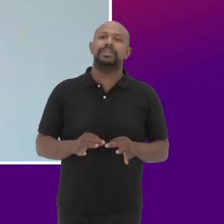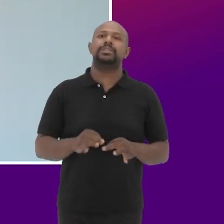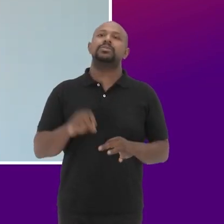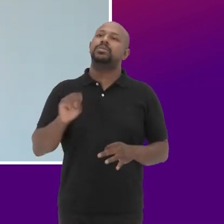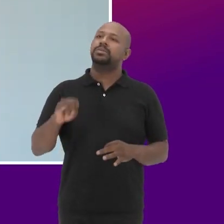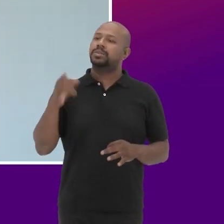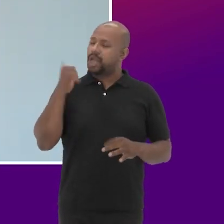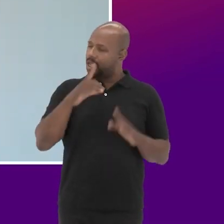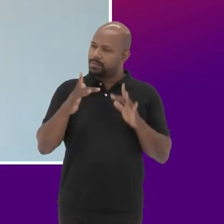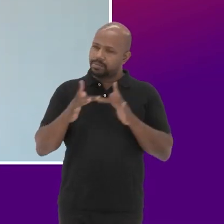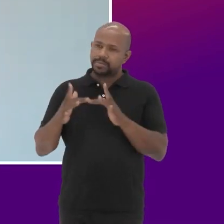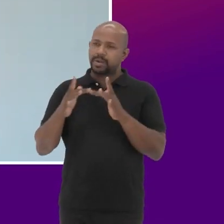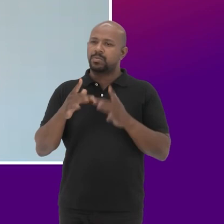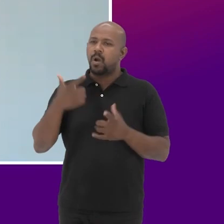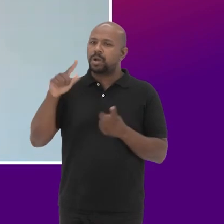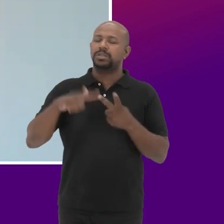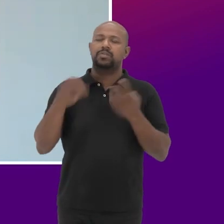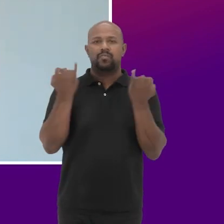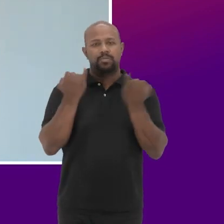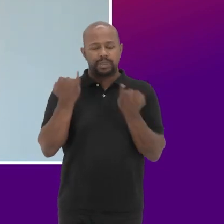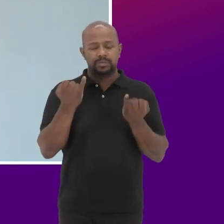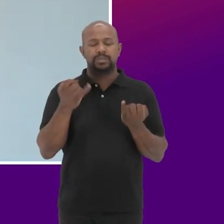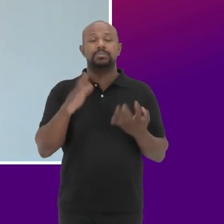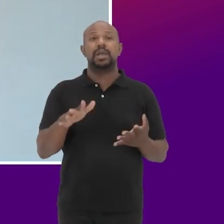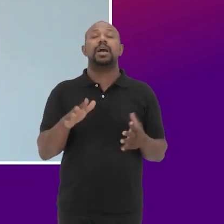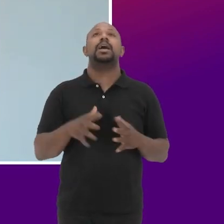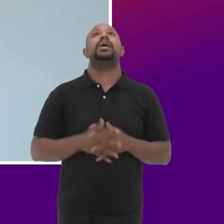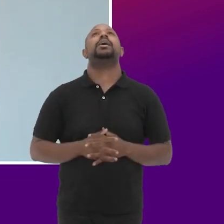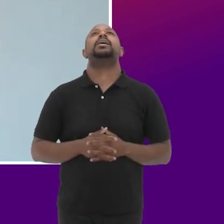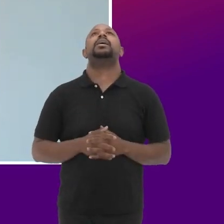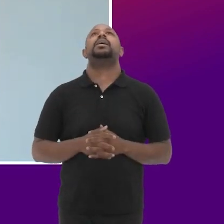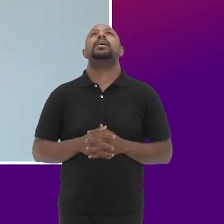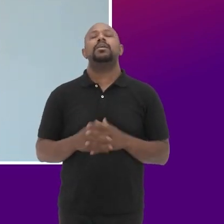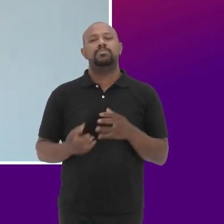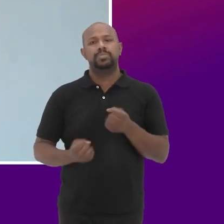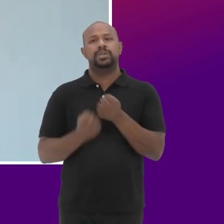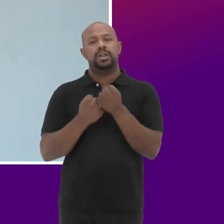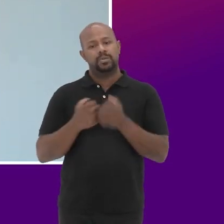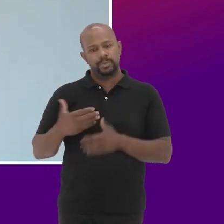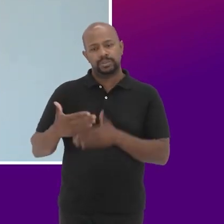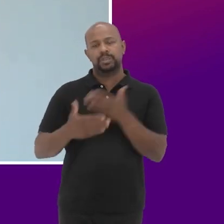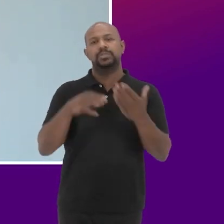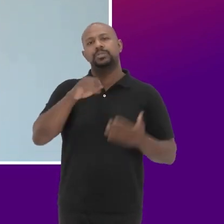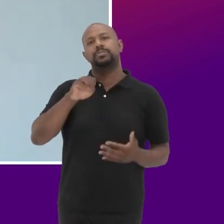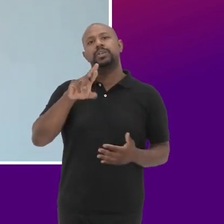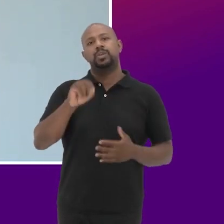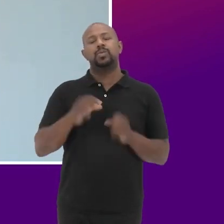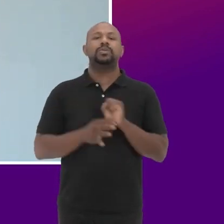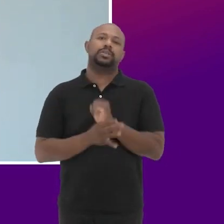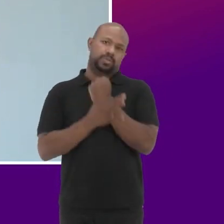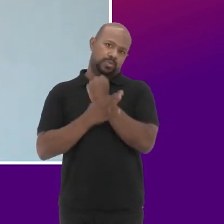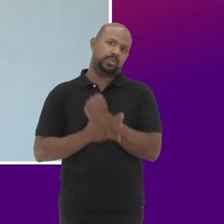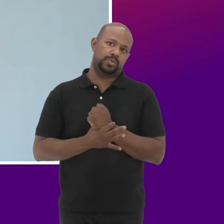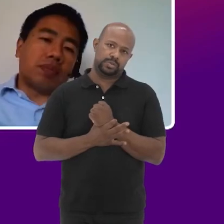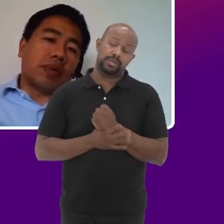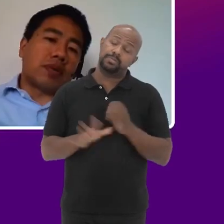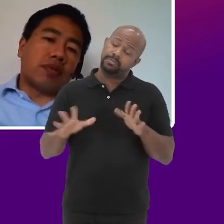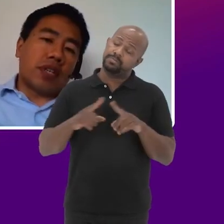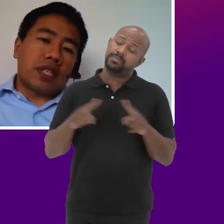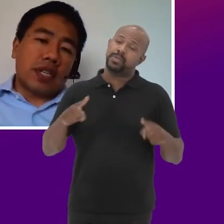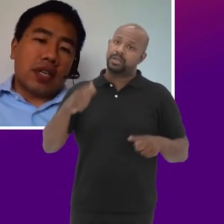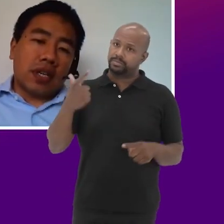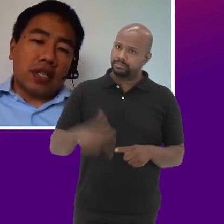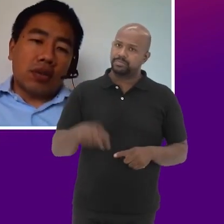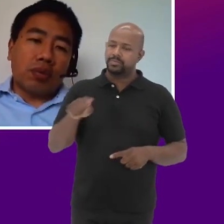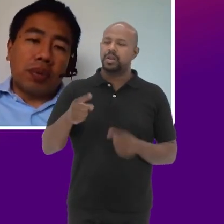preciso, né, se combinado com as outras informações para apoiar no processo de microseguro, né? Mais